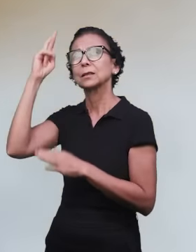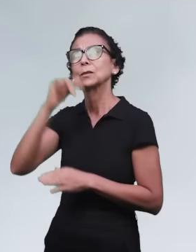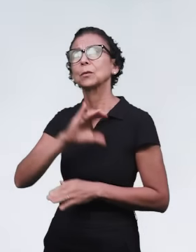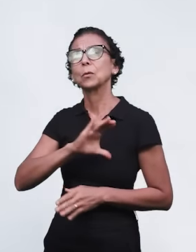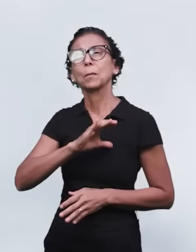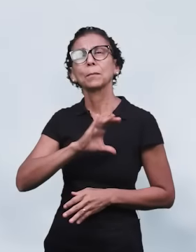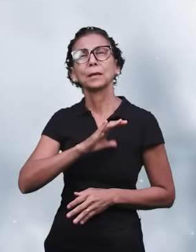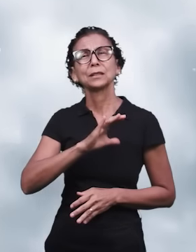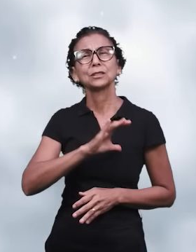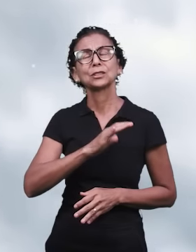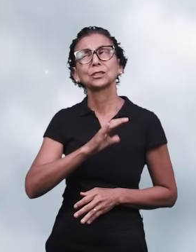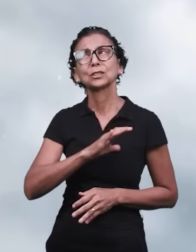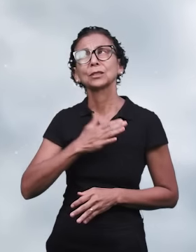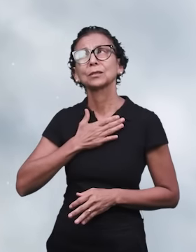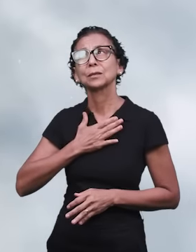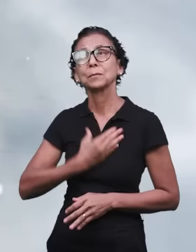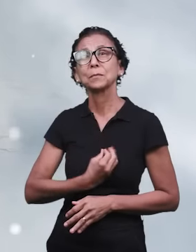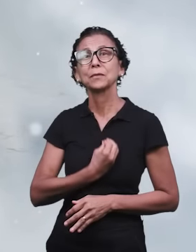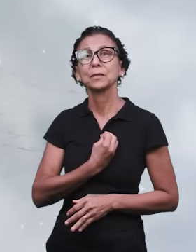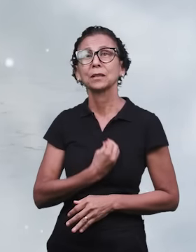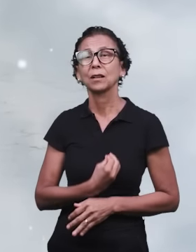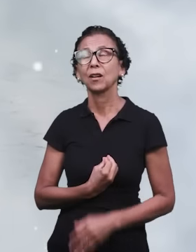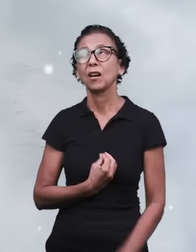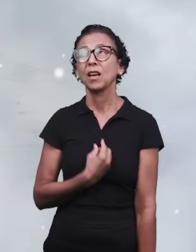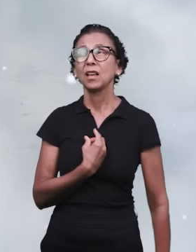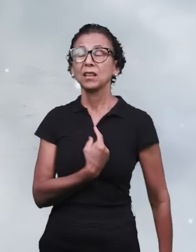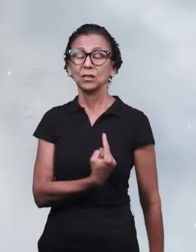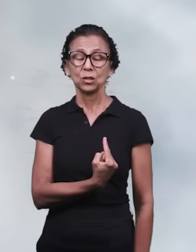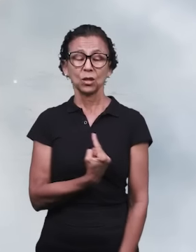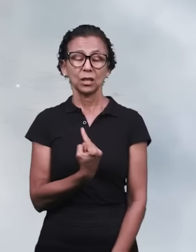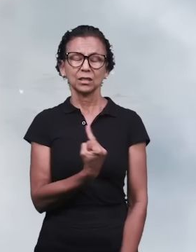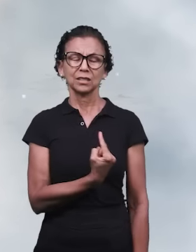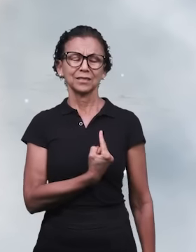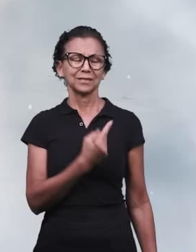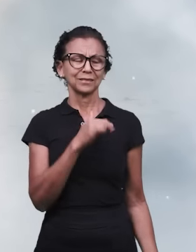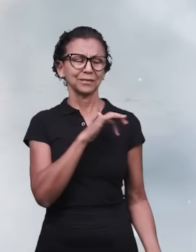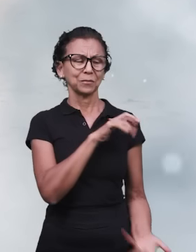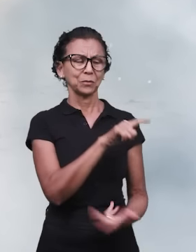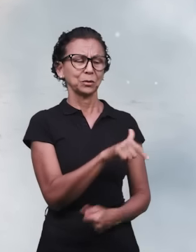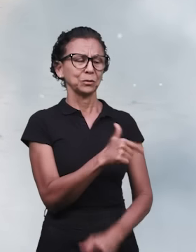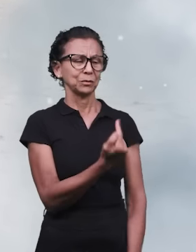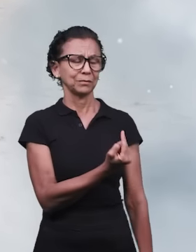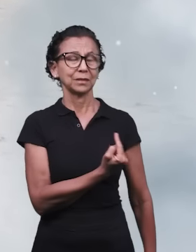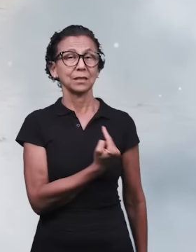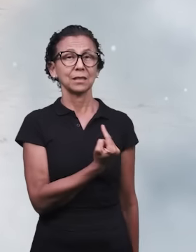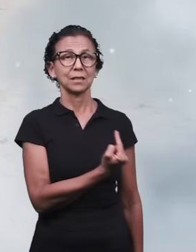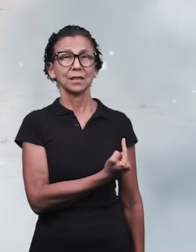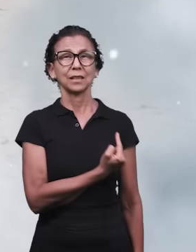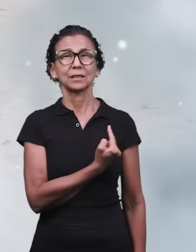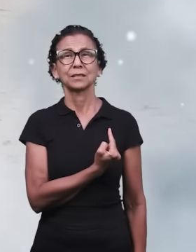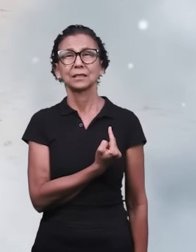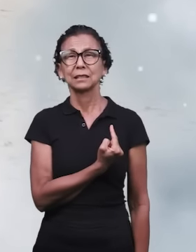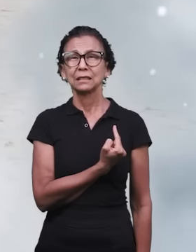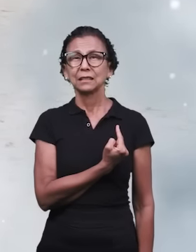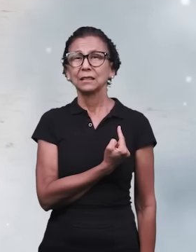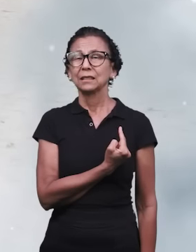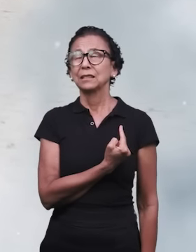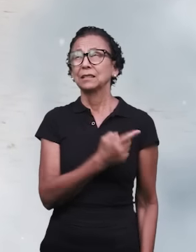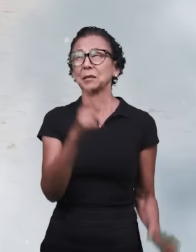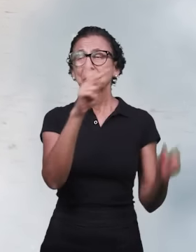compaixão. Eu vivo vagando no mundo, sem paz,